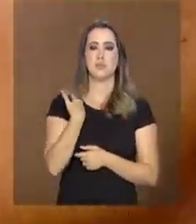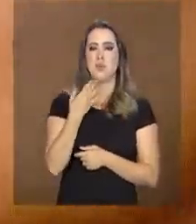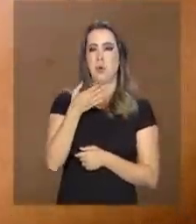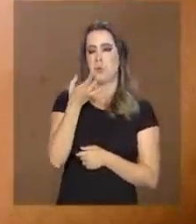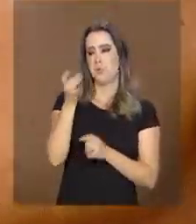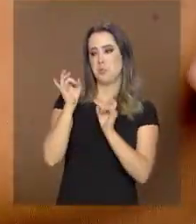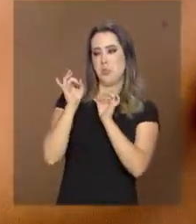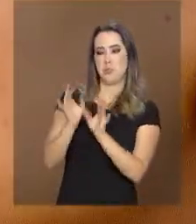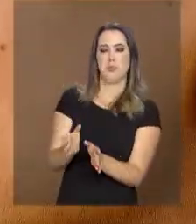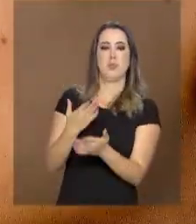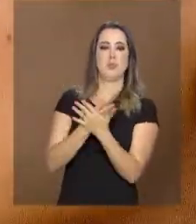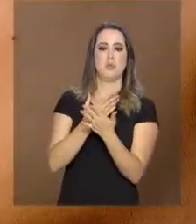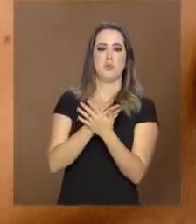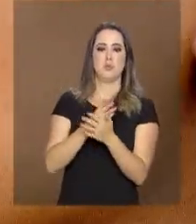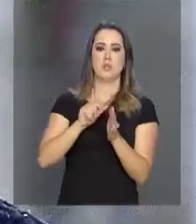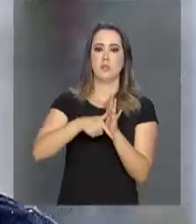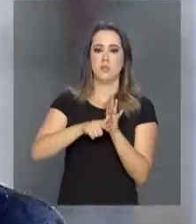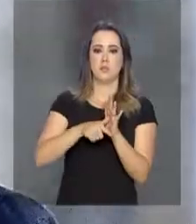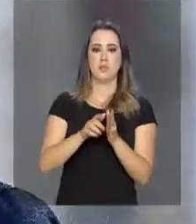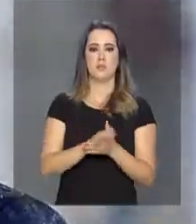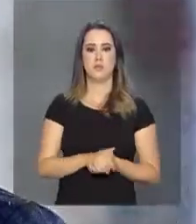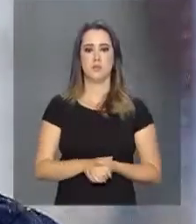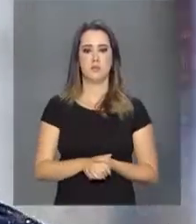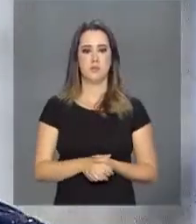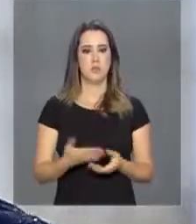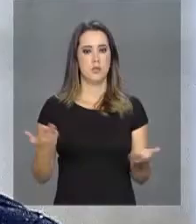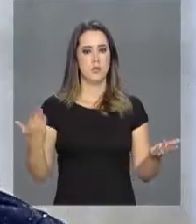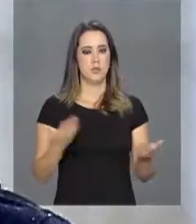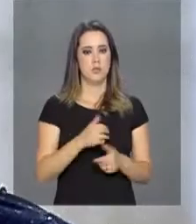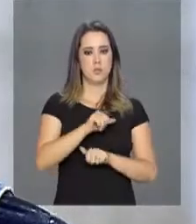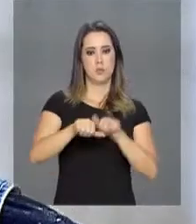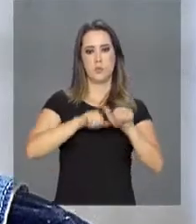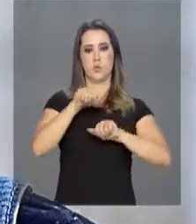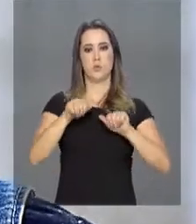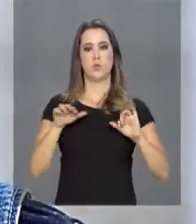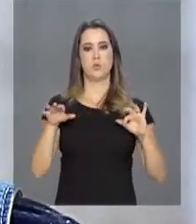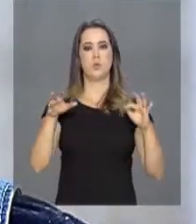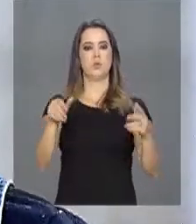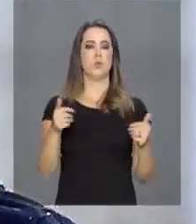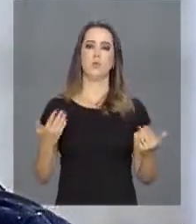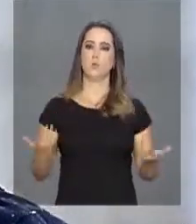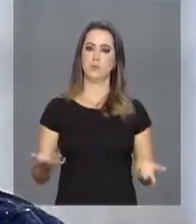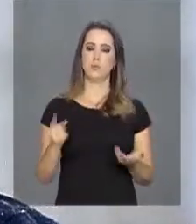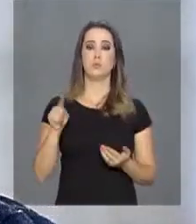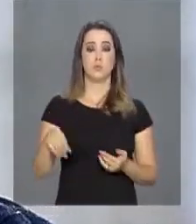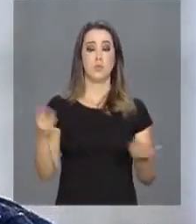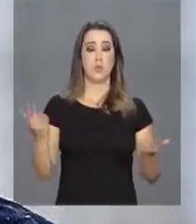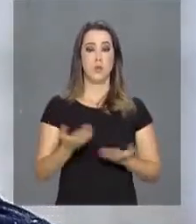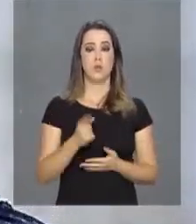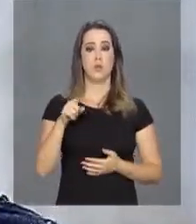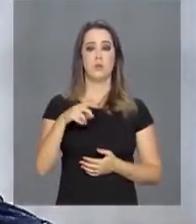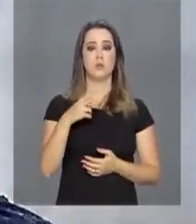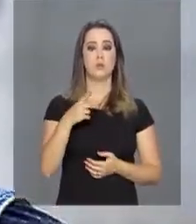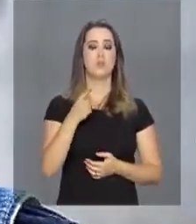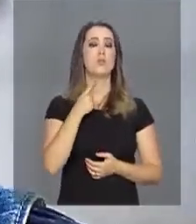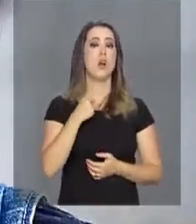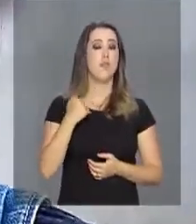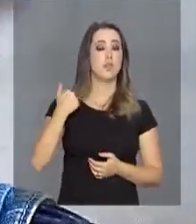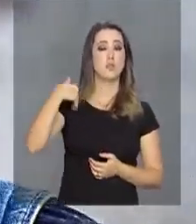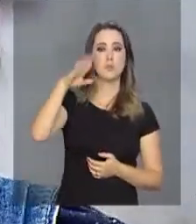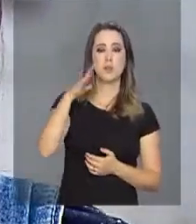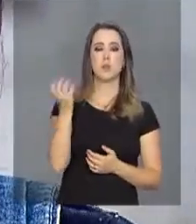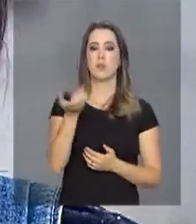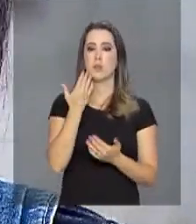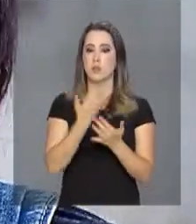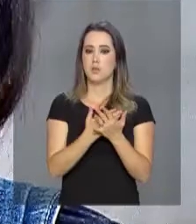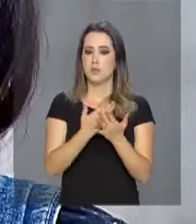estudos contribuíram para o atraso. Hoje em dia mudou totalmente. Hoje o interesse é maior, hoje eu quero estudar e